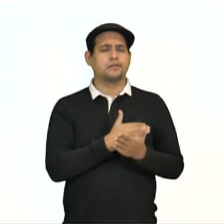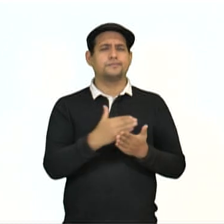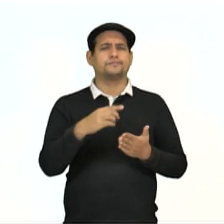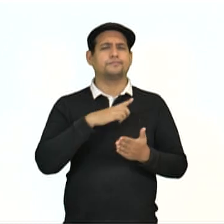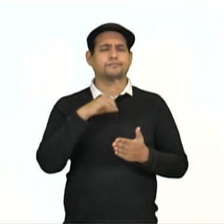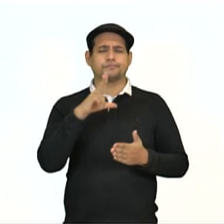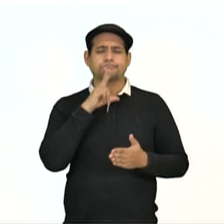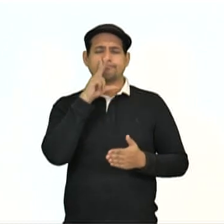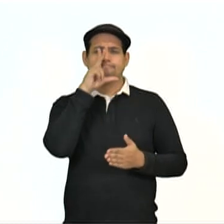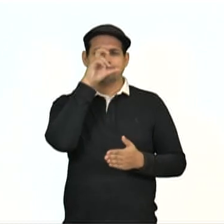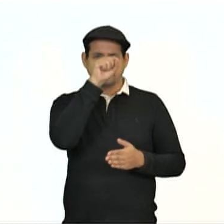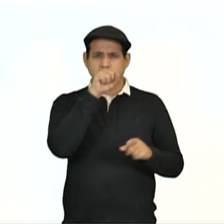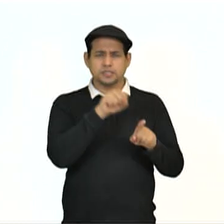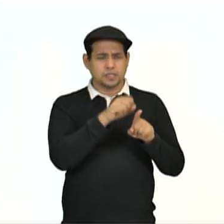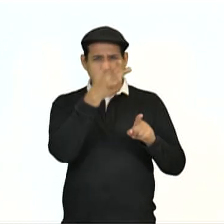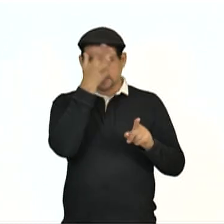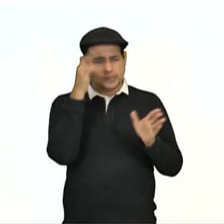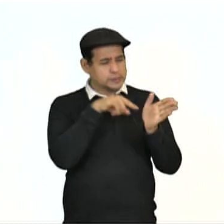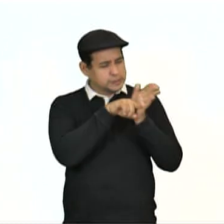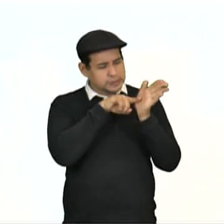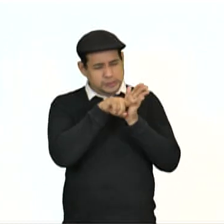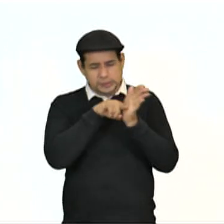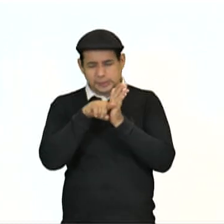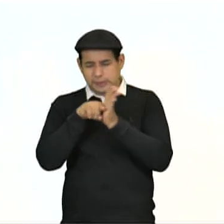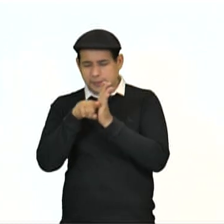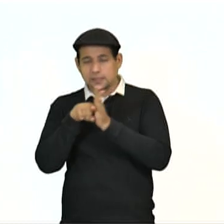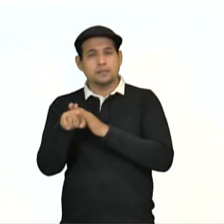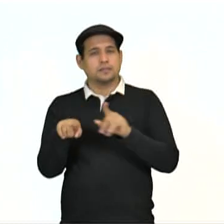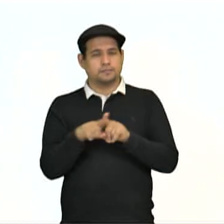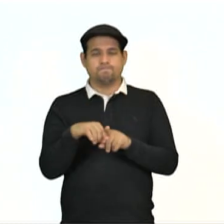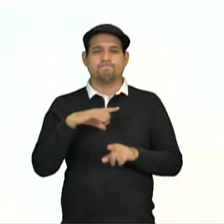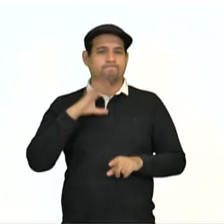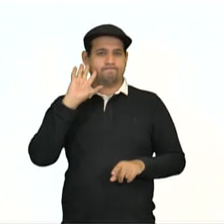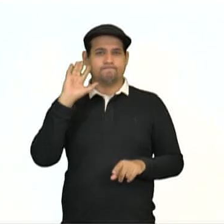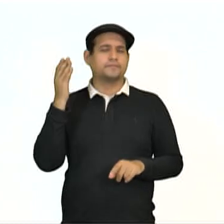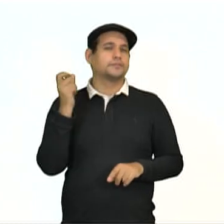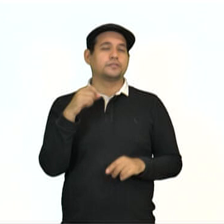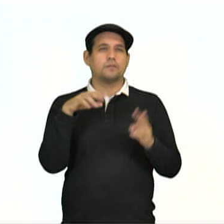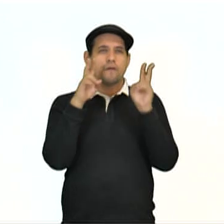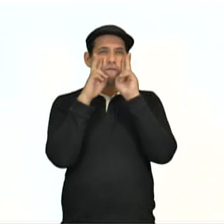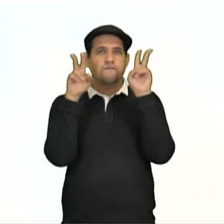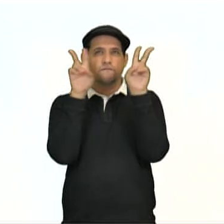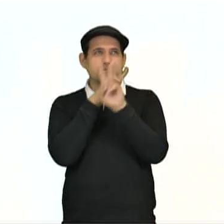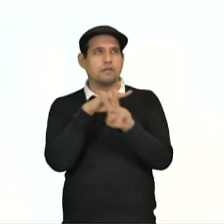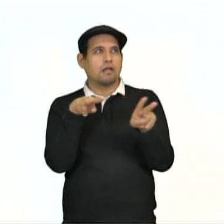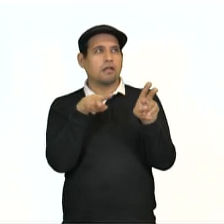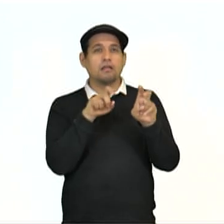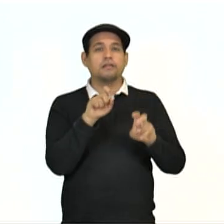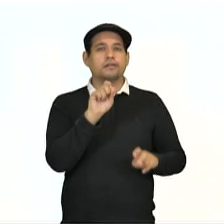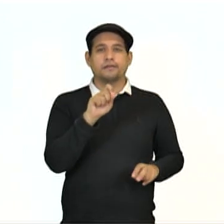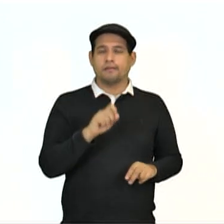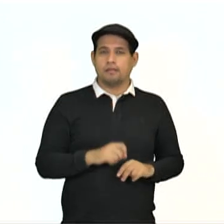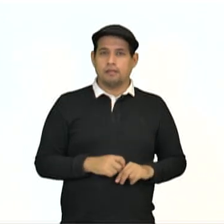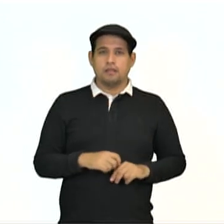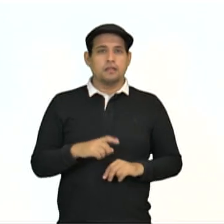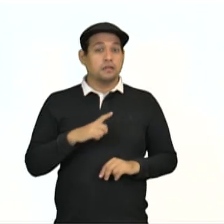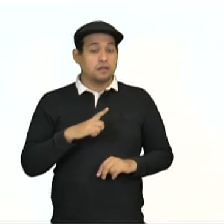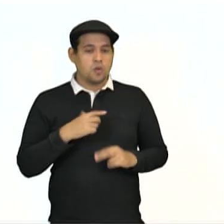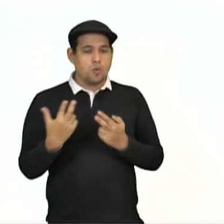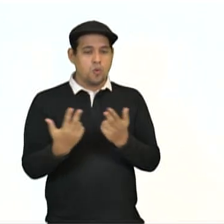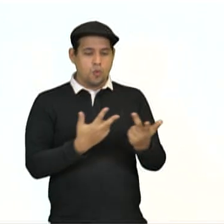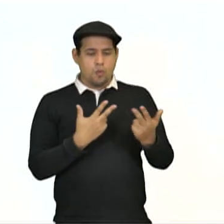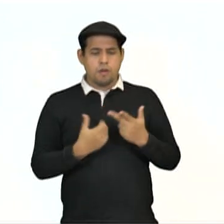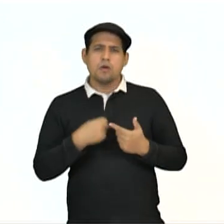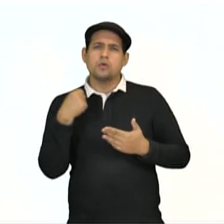ganhar força entre os pesquisadores, cientistas da época, uma visão na qual eles, em comum,